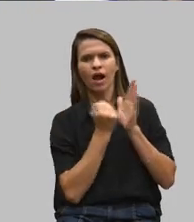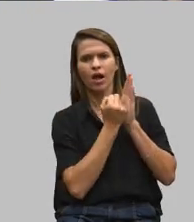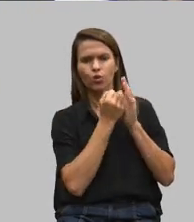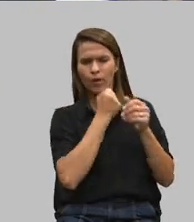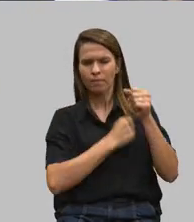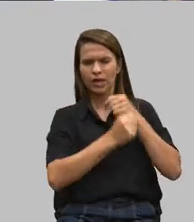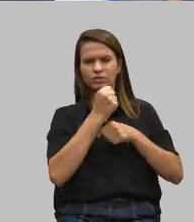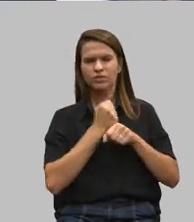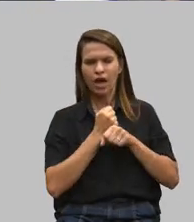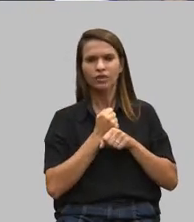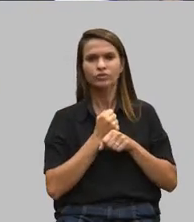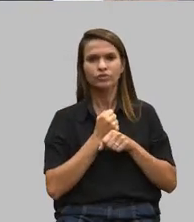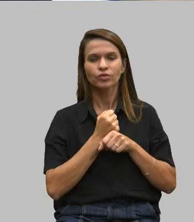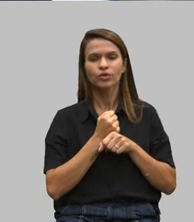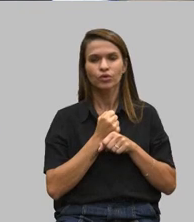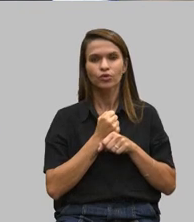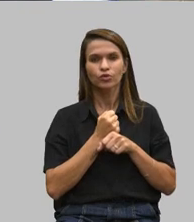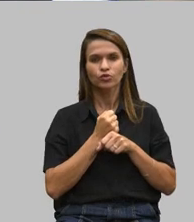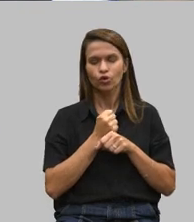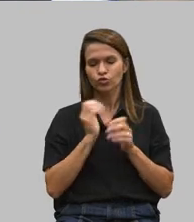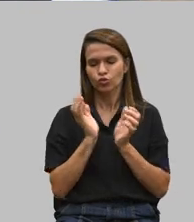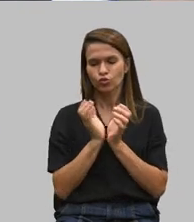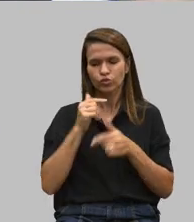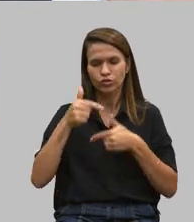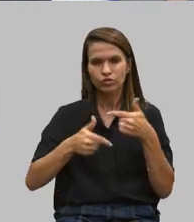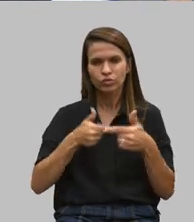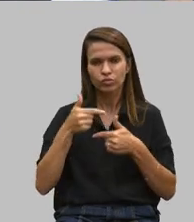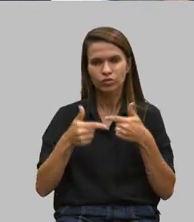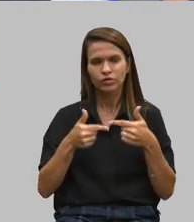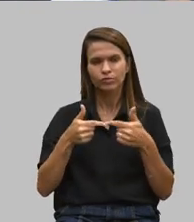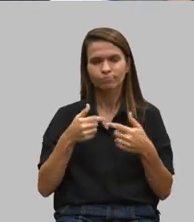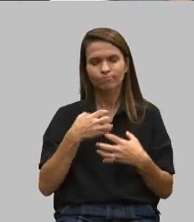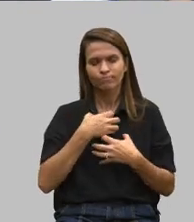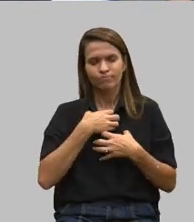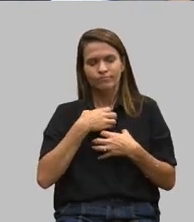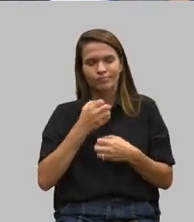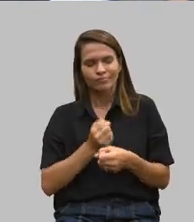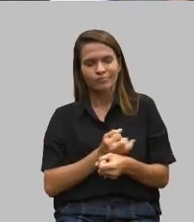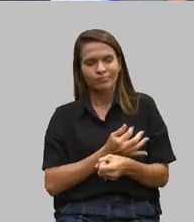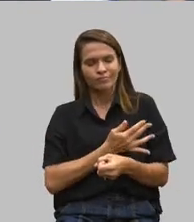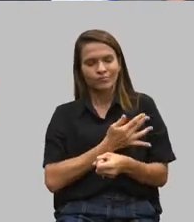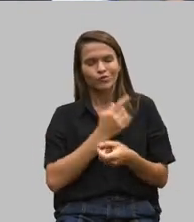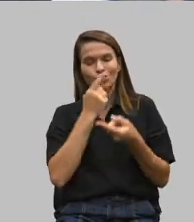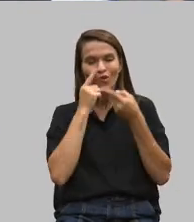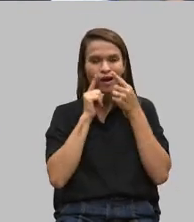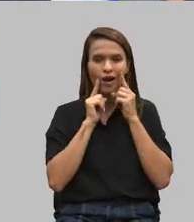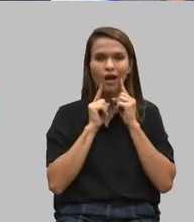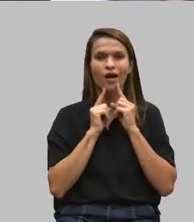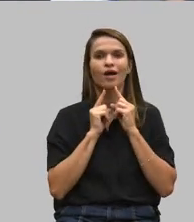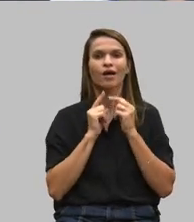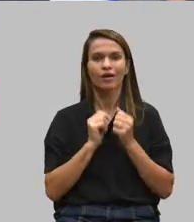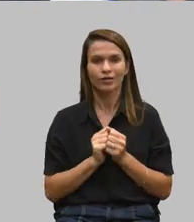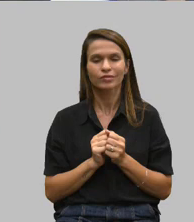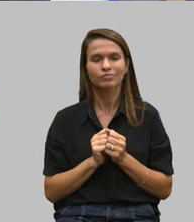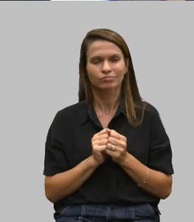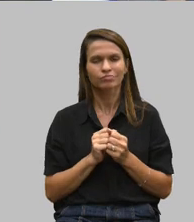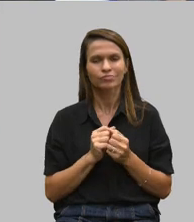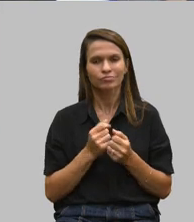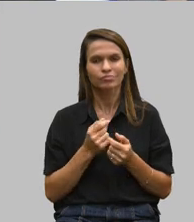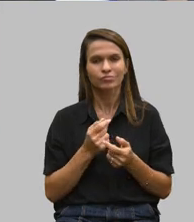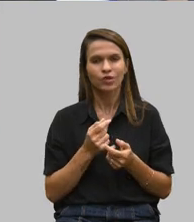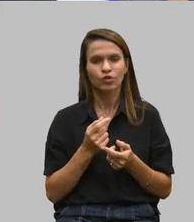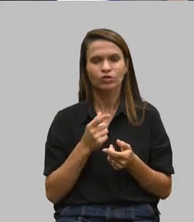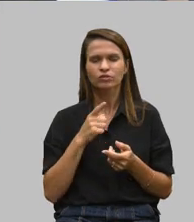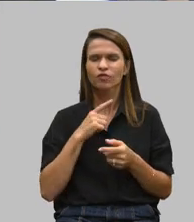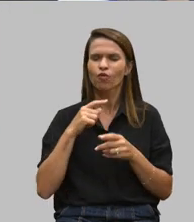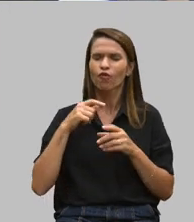nossos eh trabalhadores que estavam na reunião choraram de emoção eh foi também se mostrou um vídeo se eu não me engano